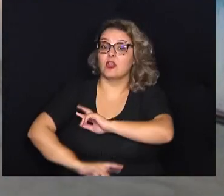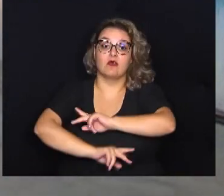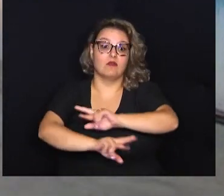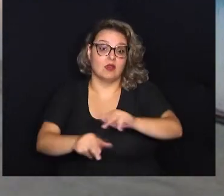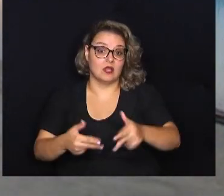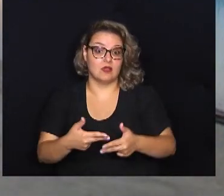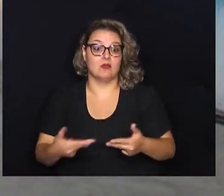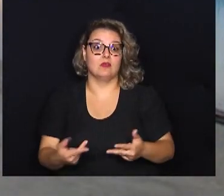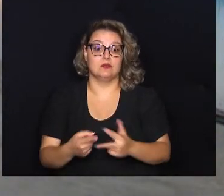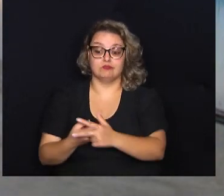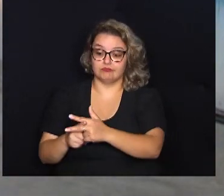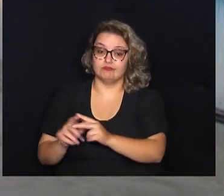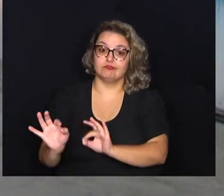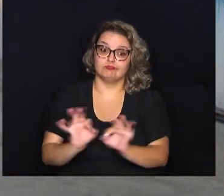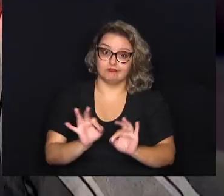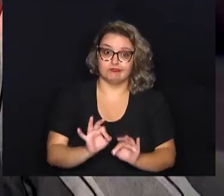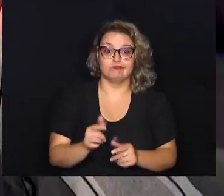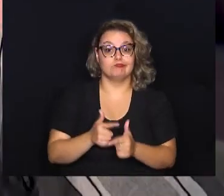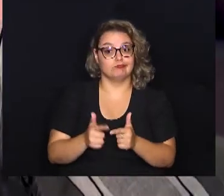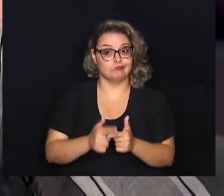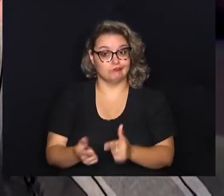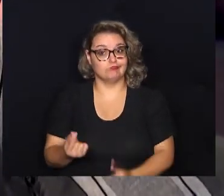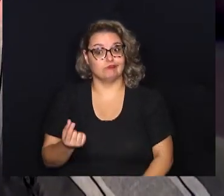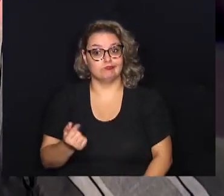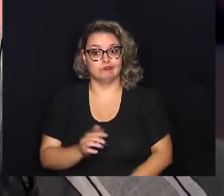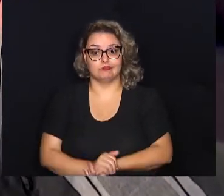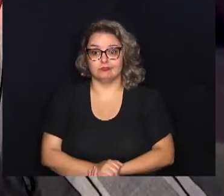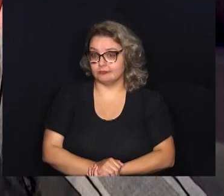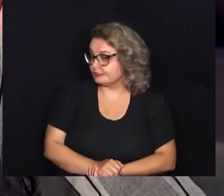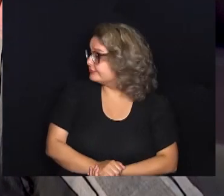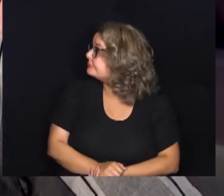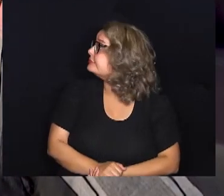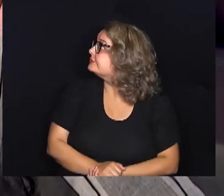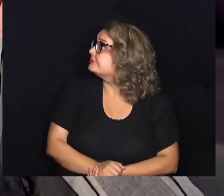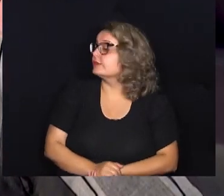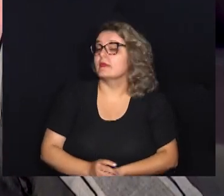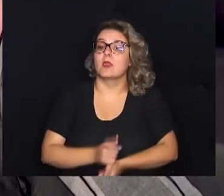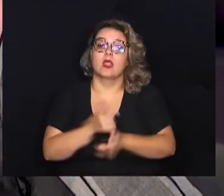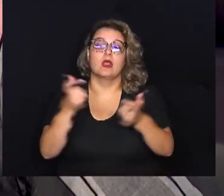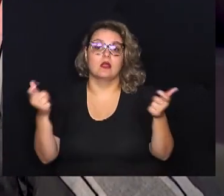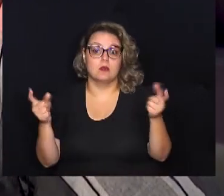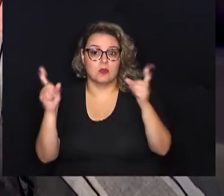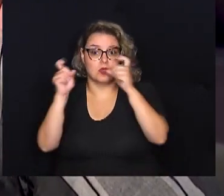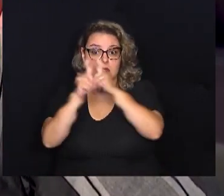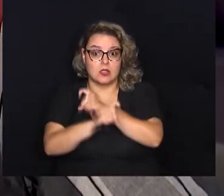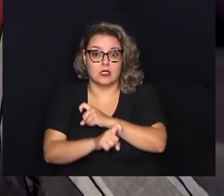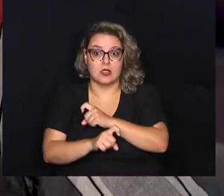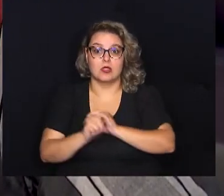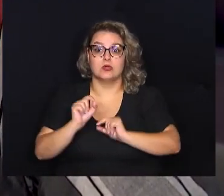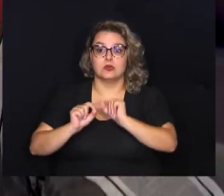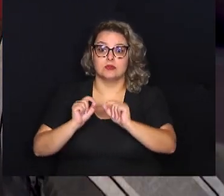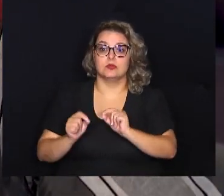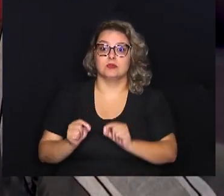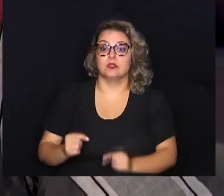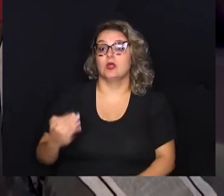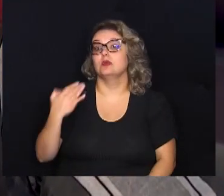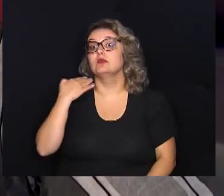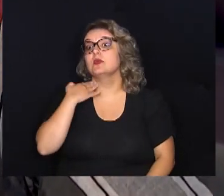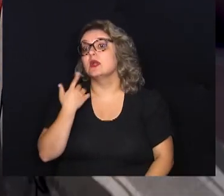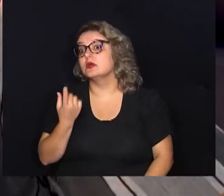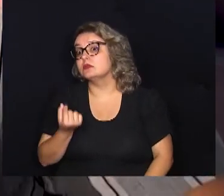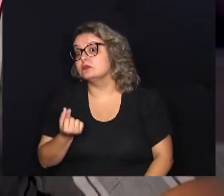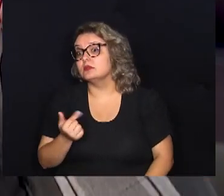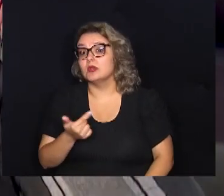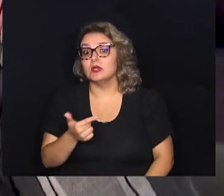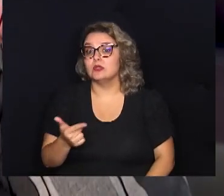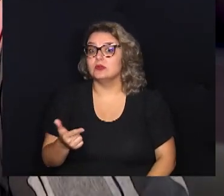e enormes problemas financeiros. E uma das principais dificuldades que nós temos é justamente a questão da nossa conta bancária, que hoje não temos nem